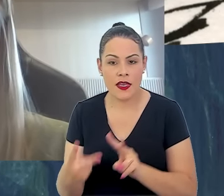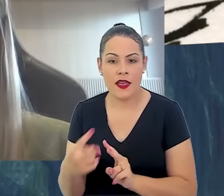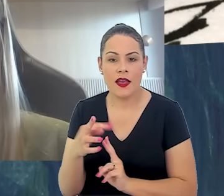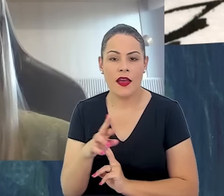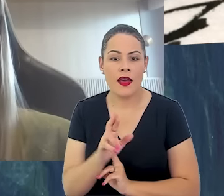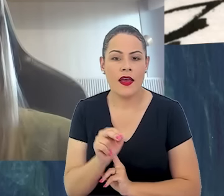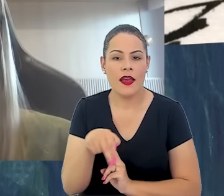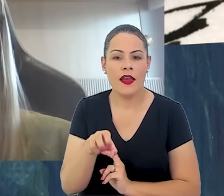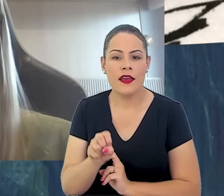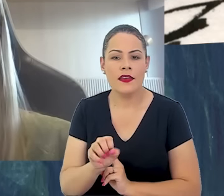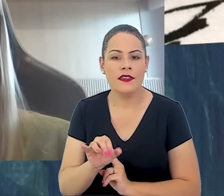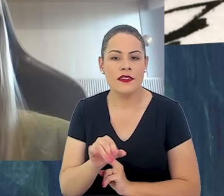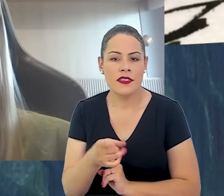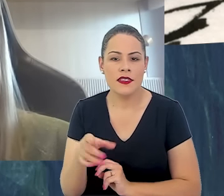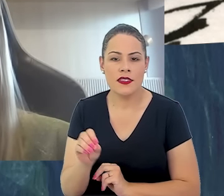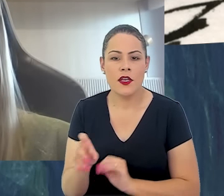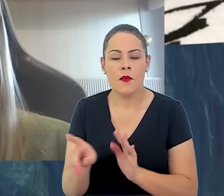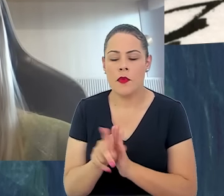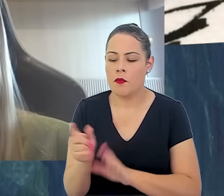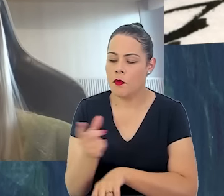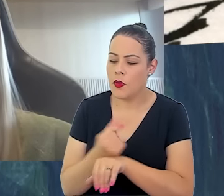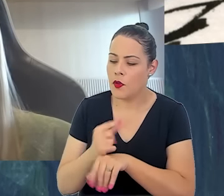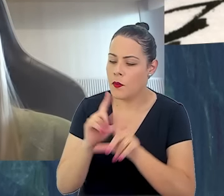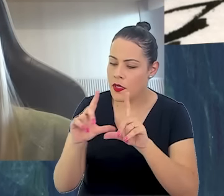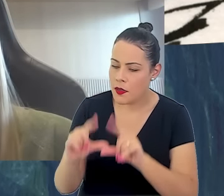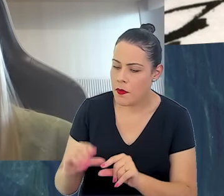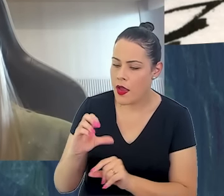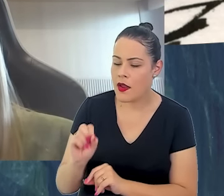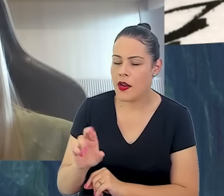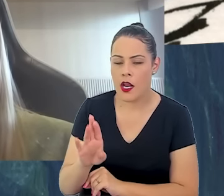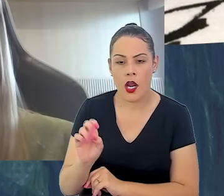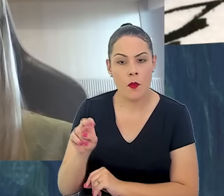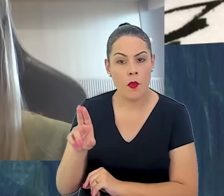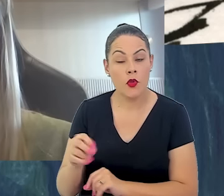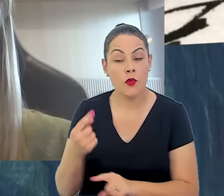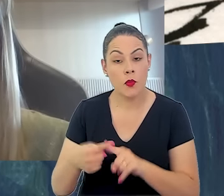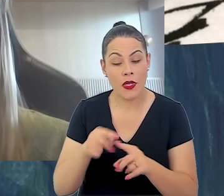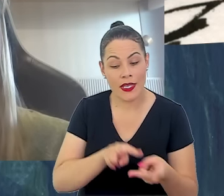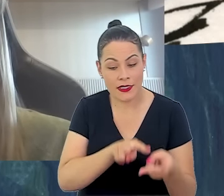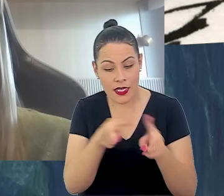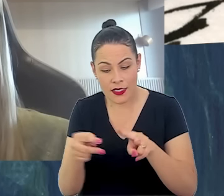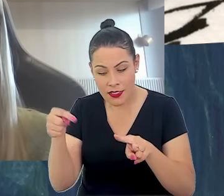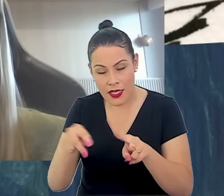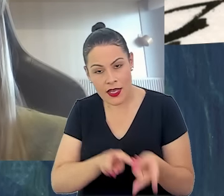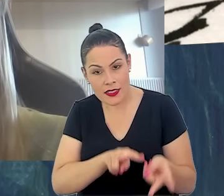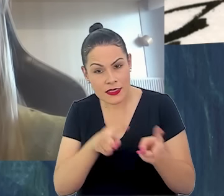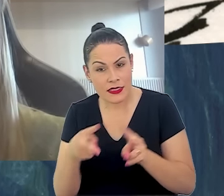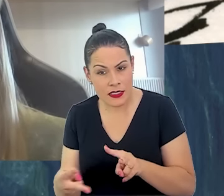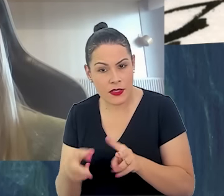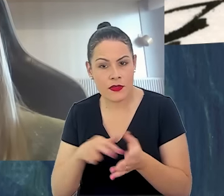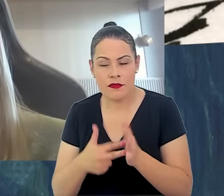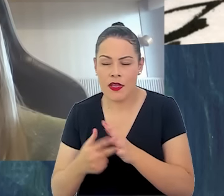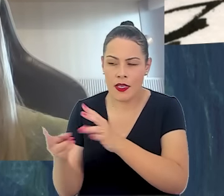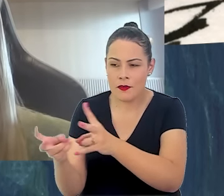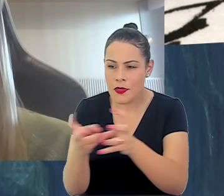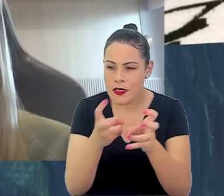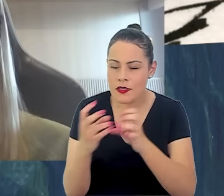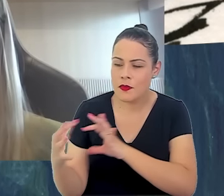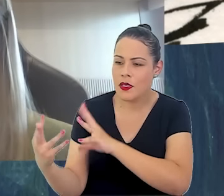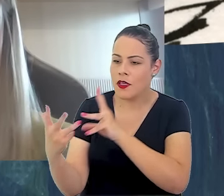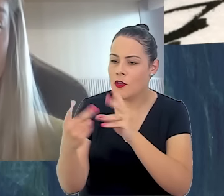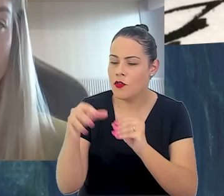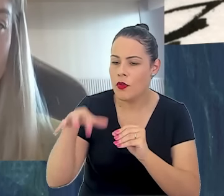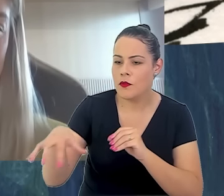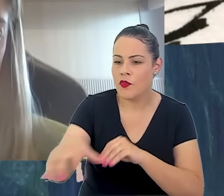no, né, para a economia de baixo carbono, porque a transição é justamente olhar os setores, as companhias,